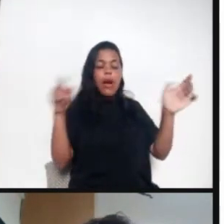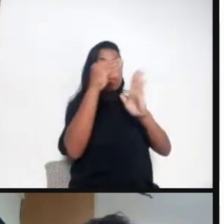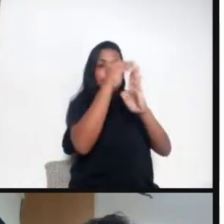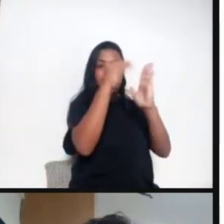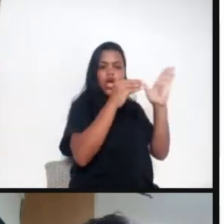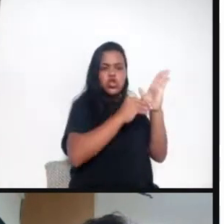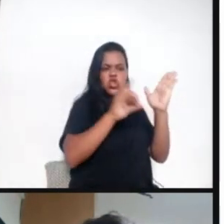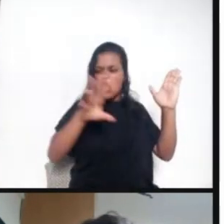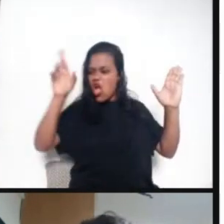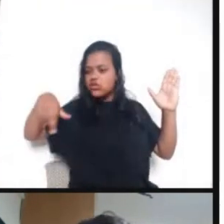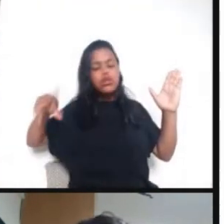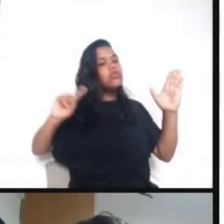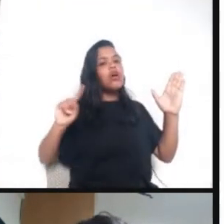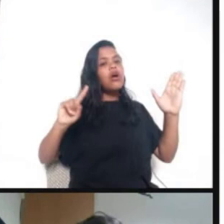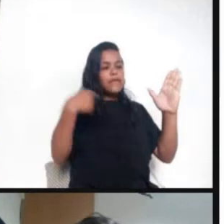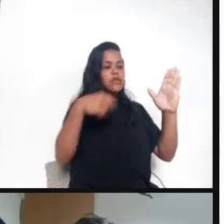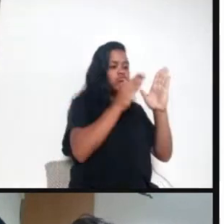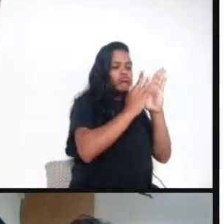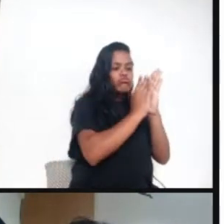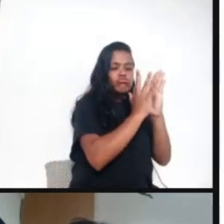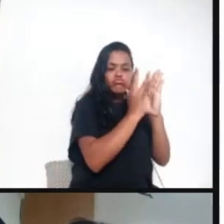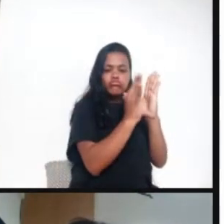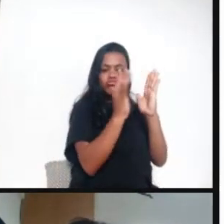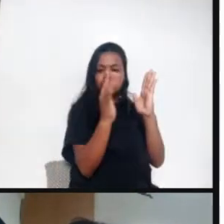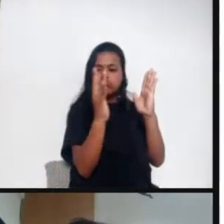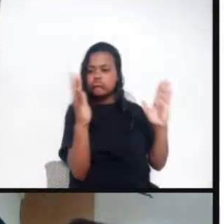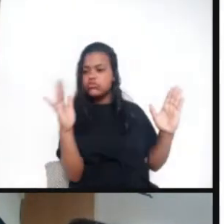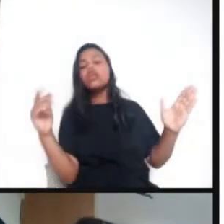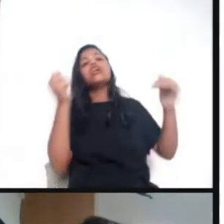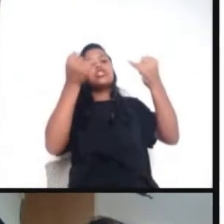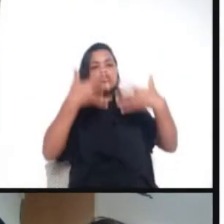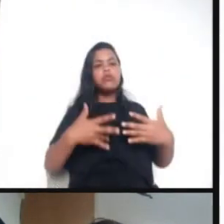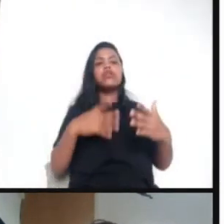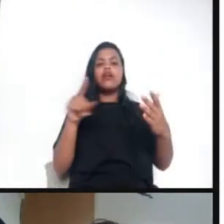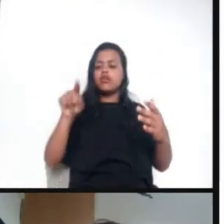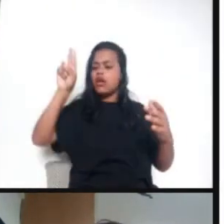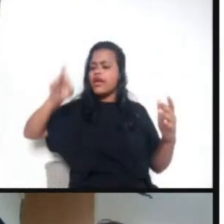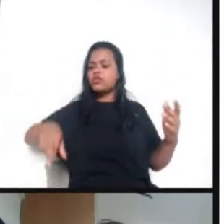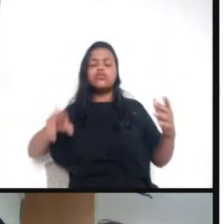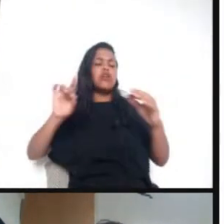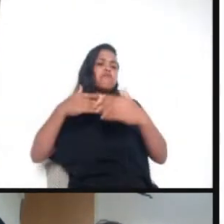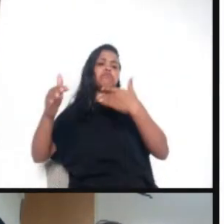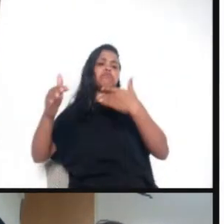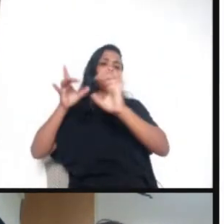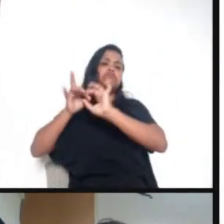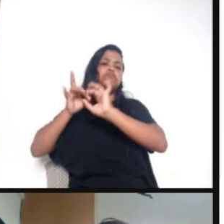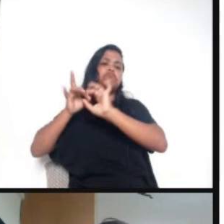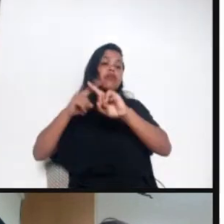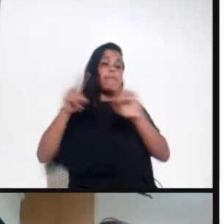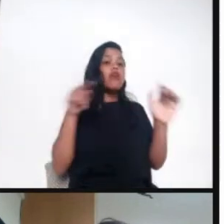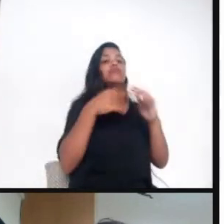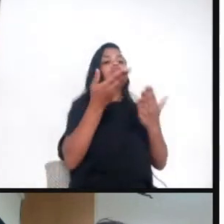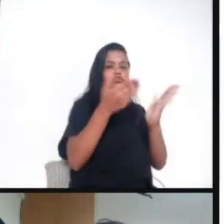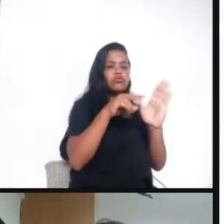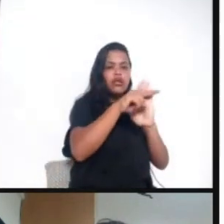um resultado pura e simplesmente e trazer daquilo, interpretar da maneira que você queira. Nesse estudo aqui, não, 100%